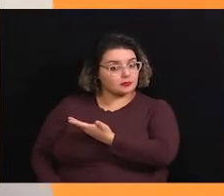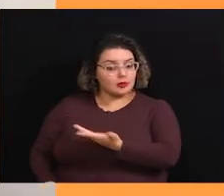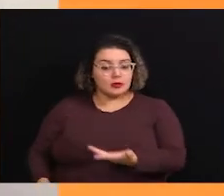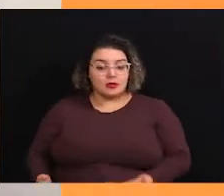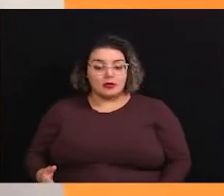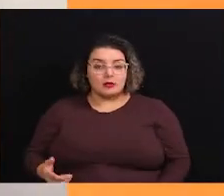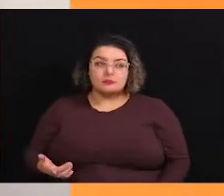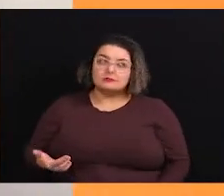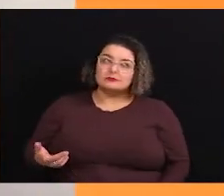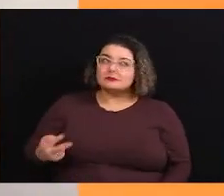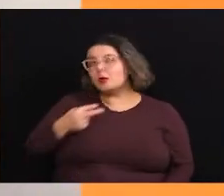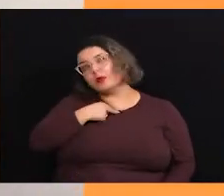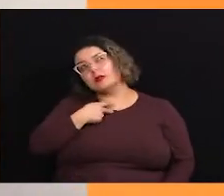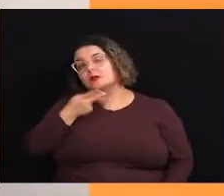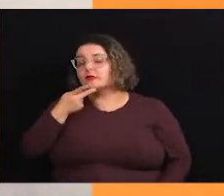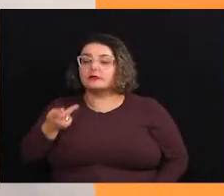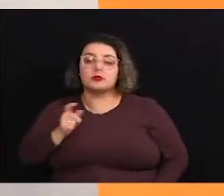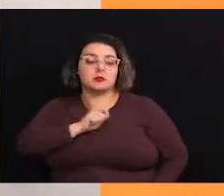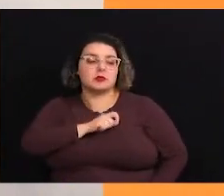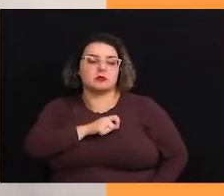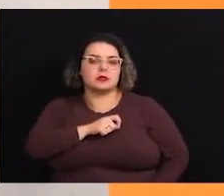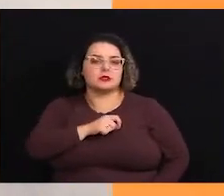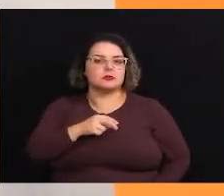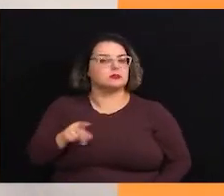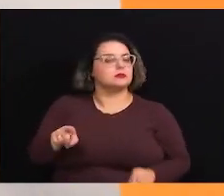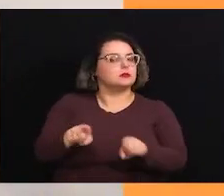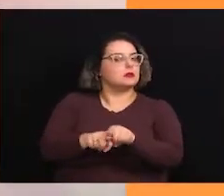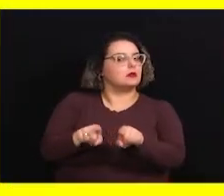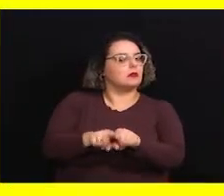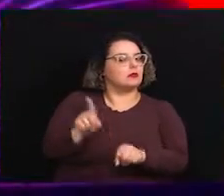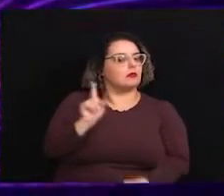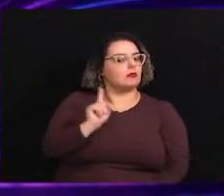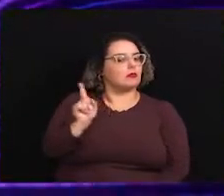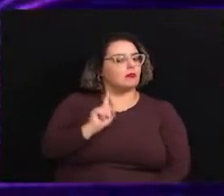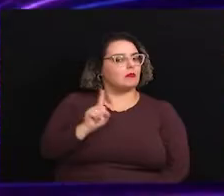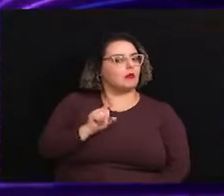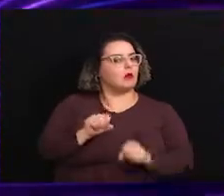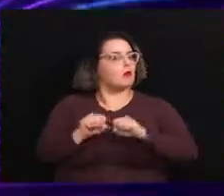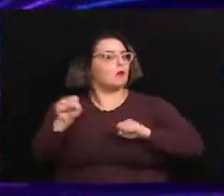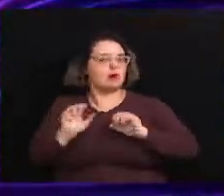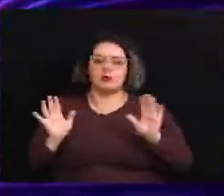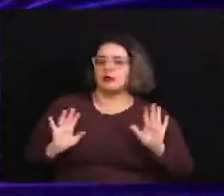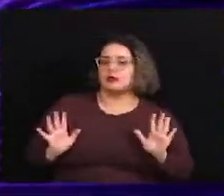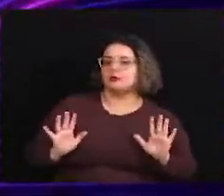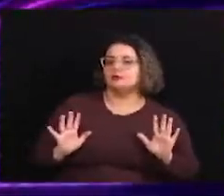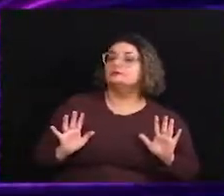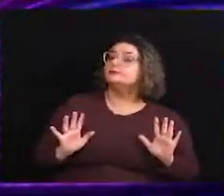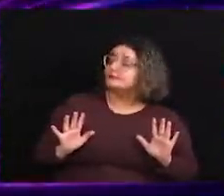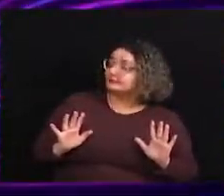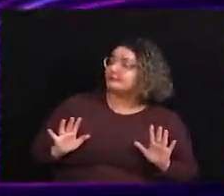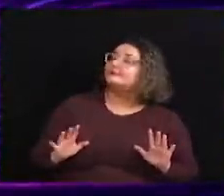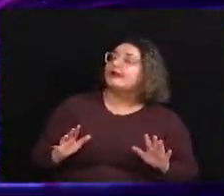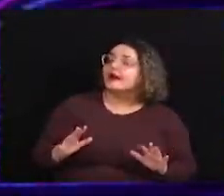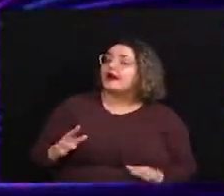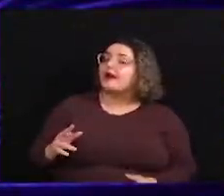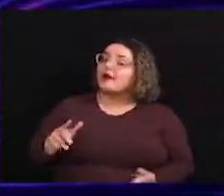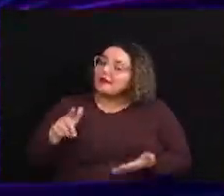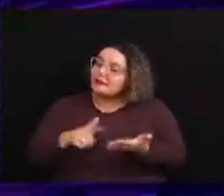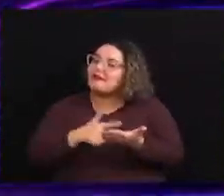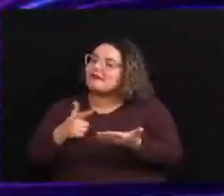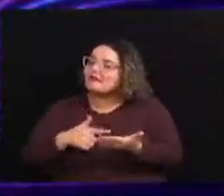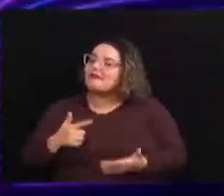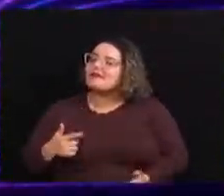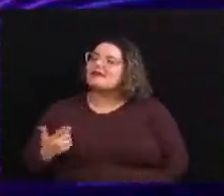poderia dizer que ele é um vilão, mas ele também não é um mocinho, né? Então é uma jornada muito interessante, porque é